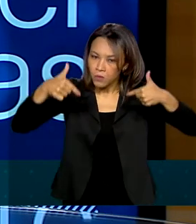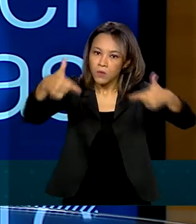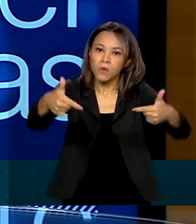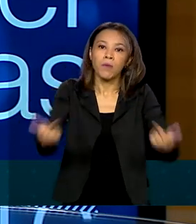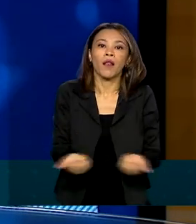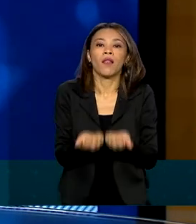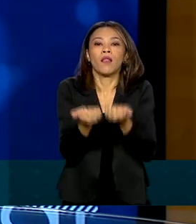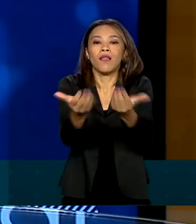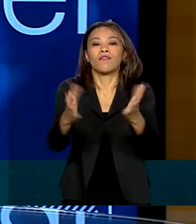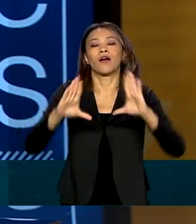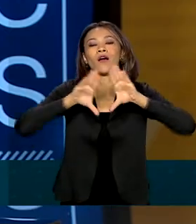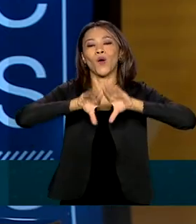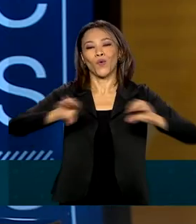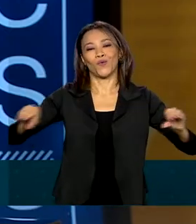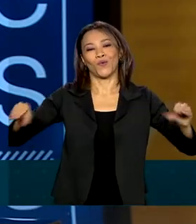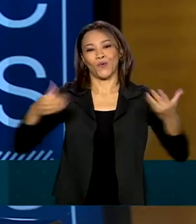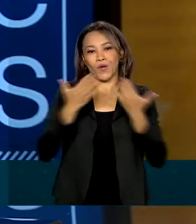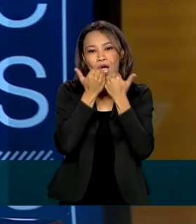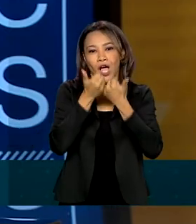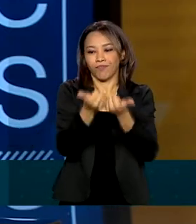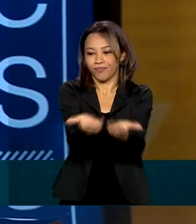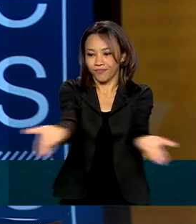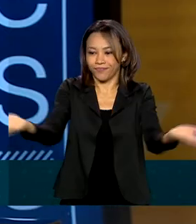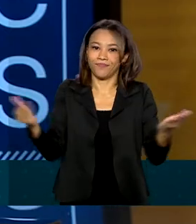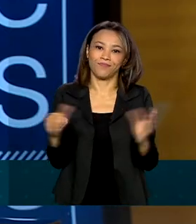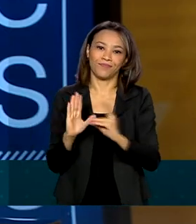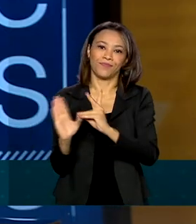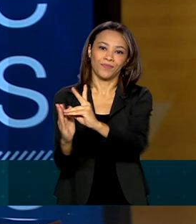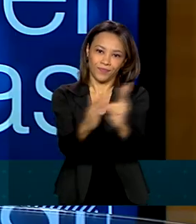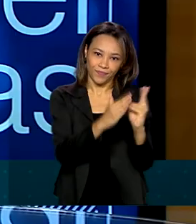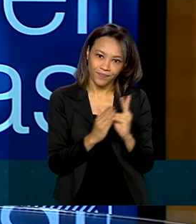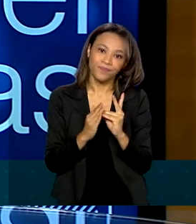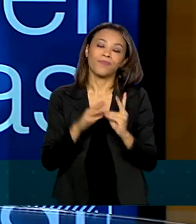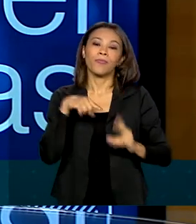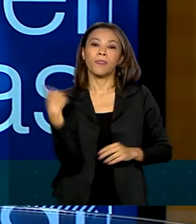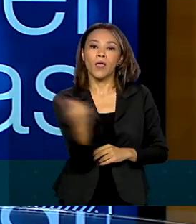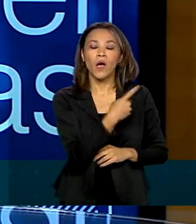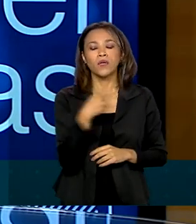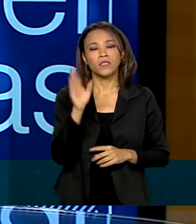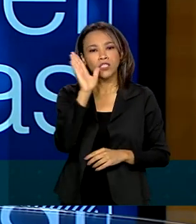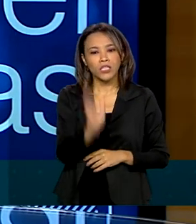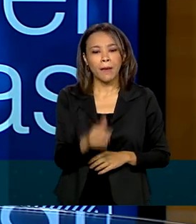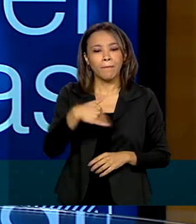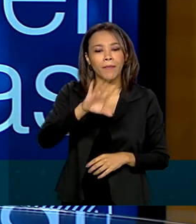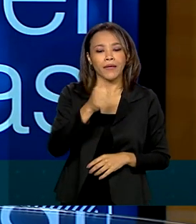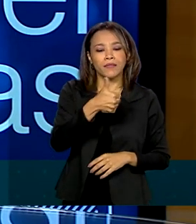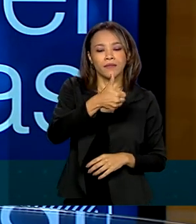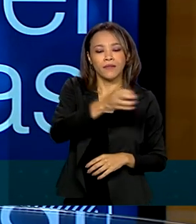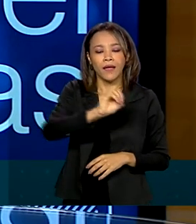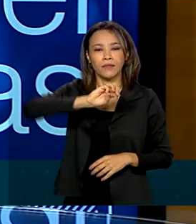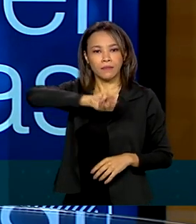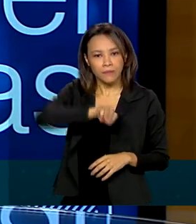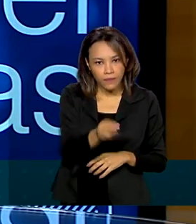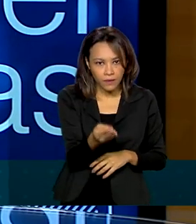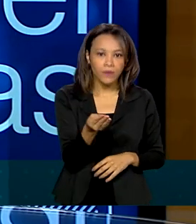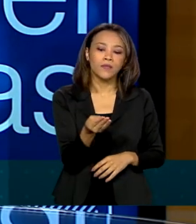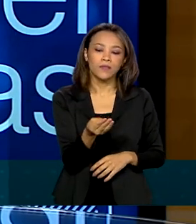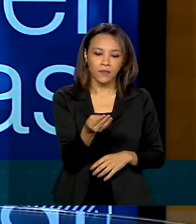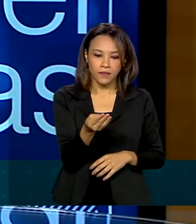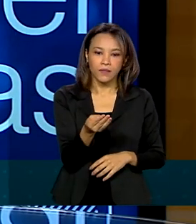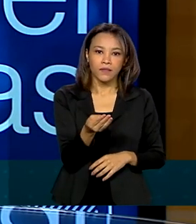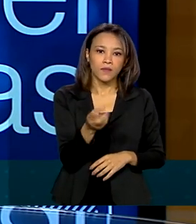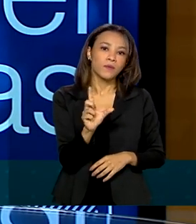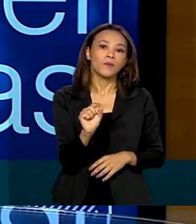alimentar aos indígenas nas aldeias. Só no ambiente da Covid nós destinamos mais de 10 milhões para